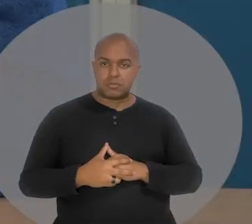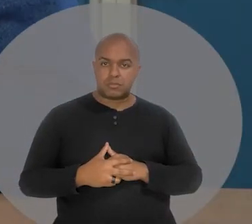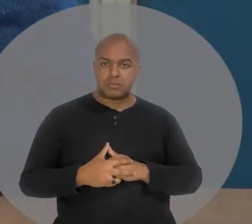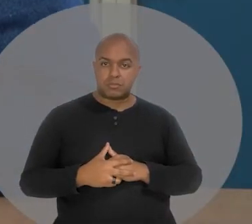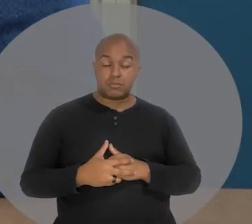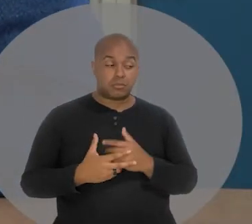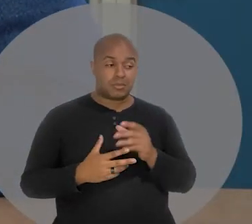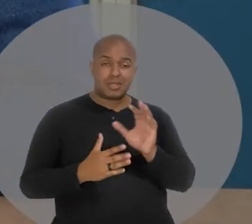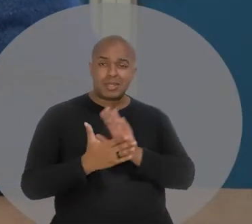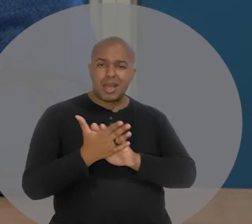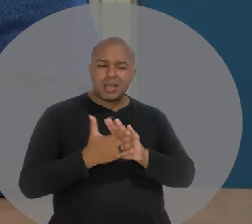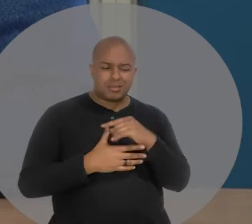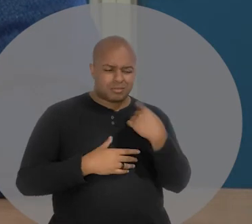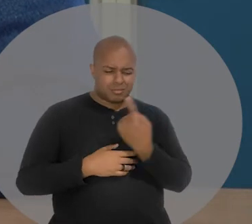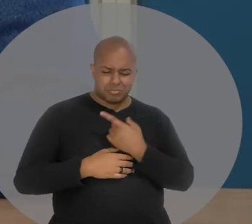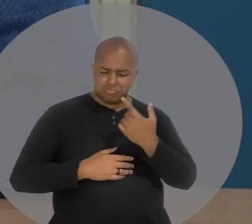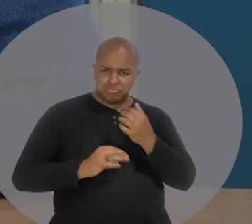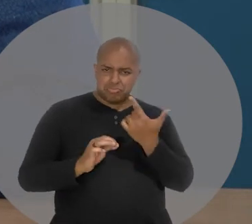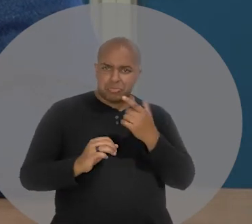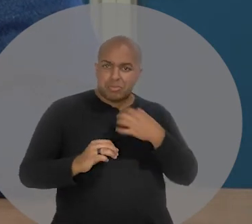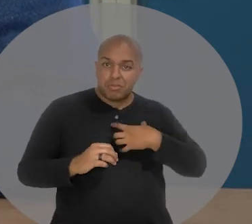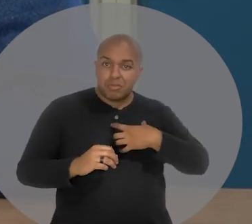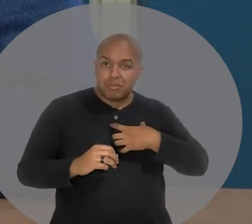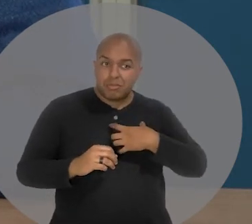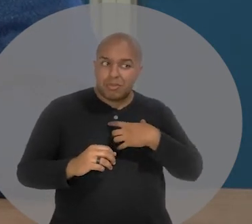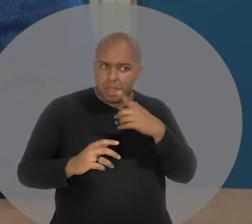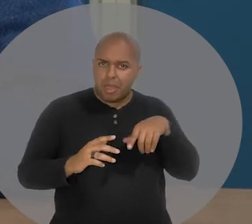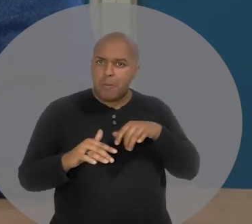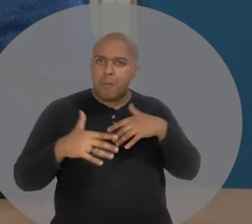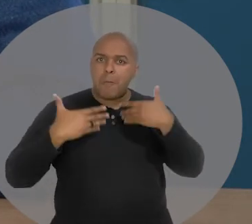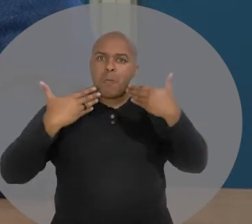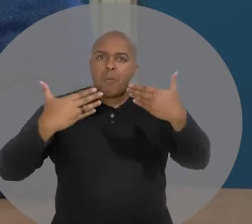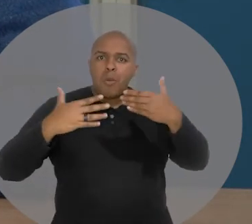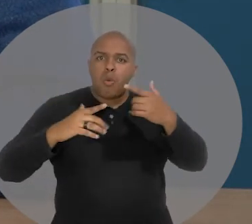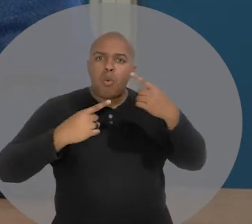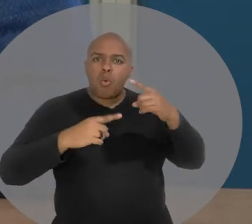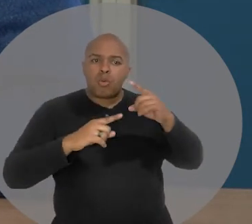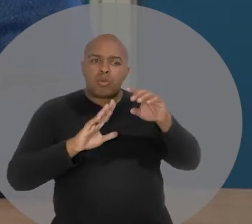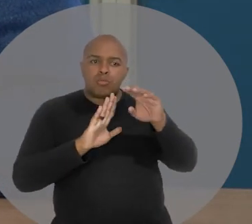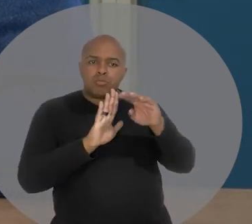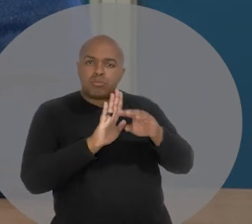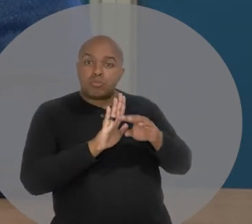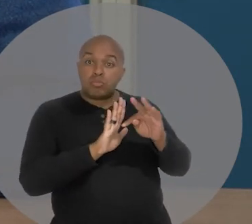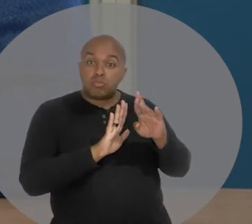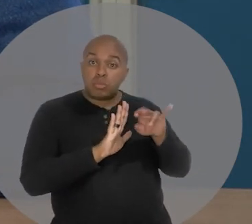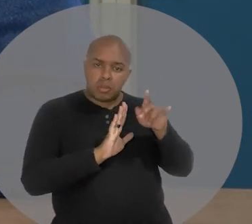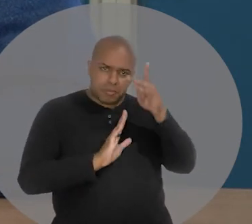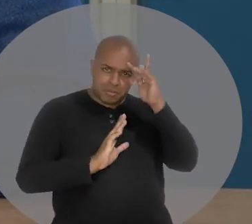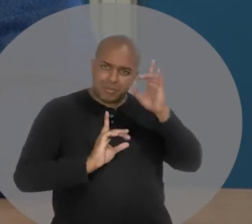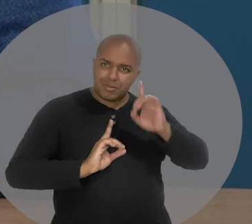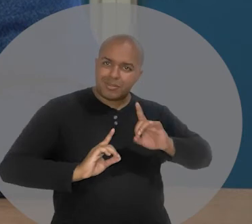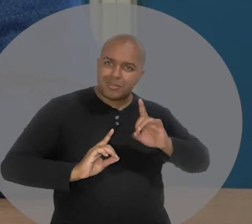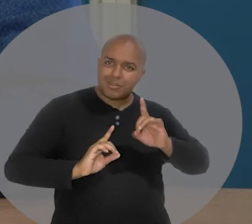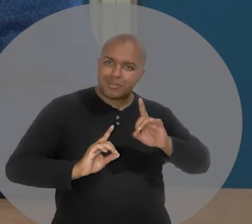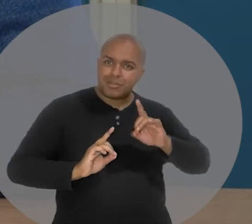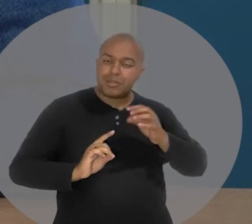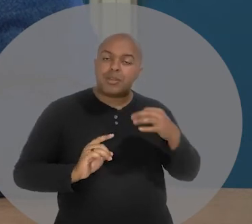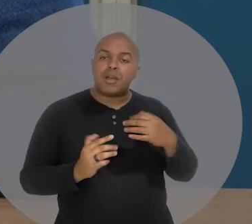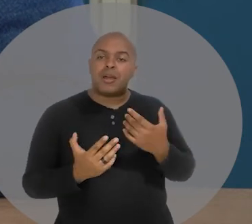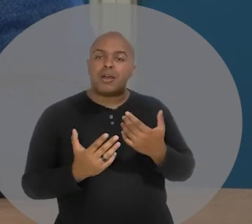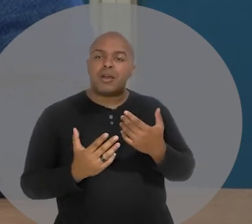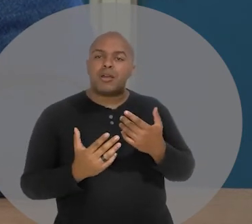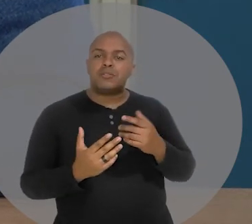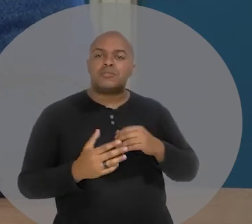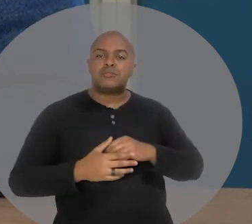Nada sobre nós sem nós é um manifesto contra a tutela das pessoas com deficiência.